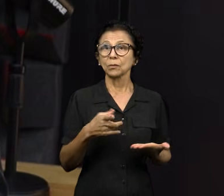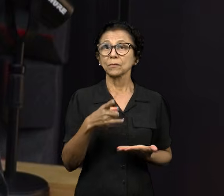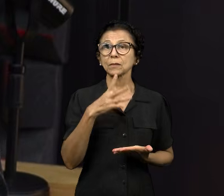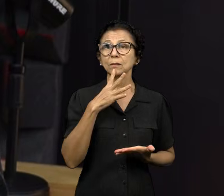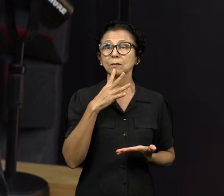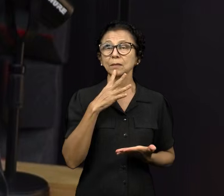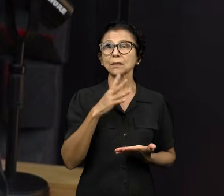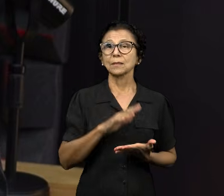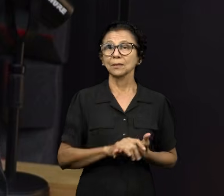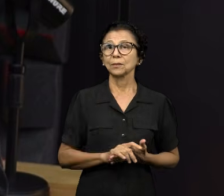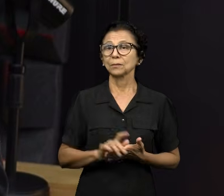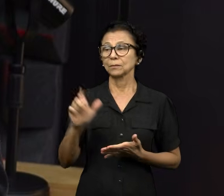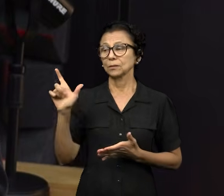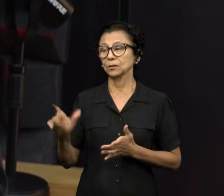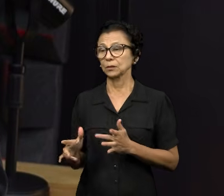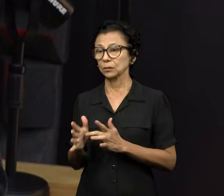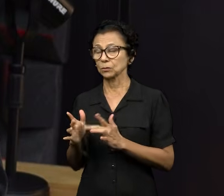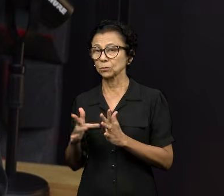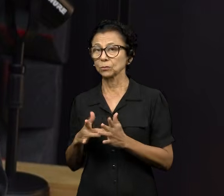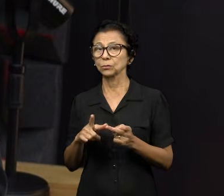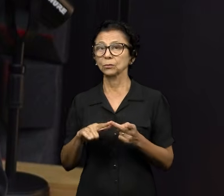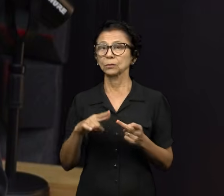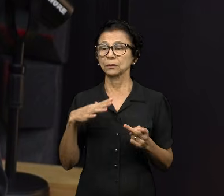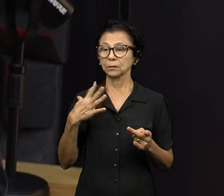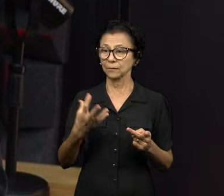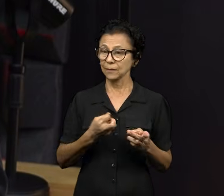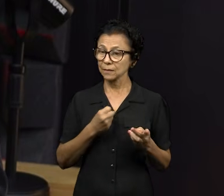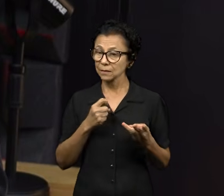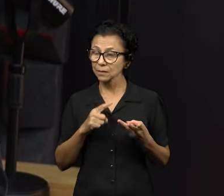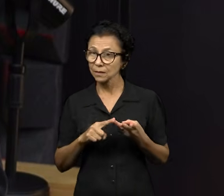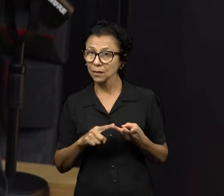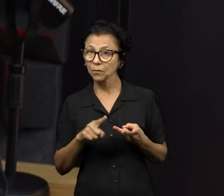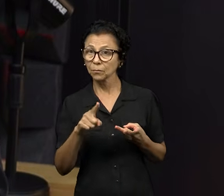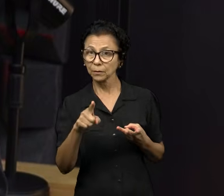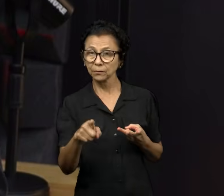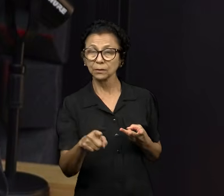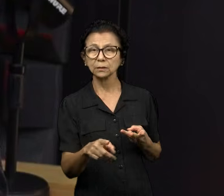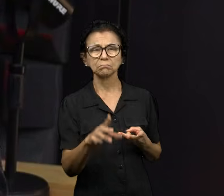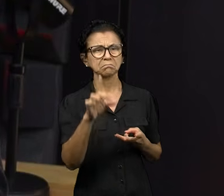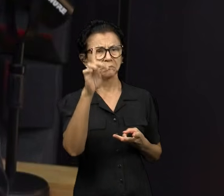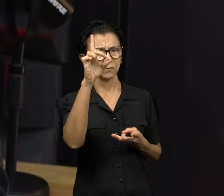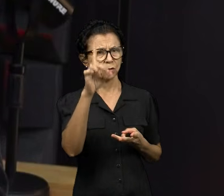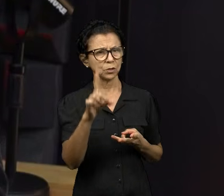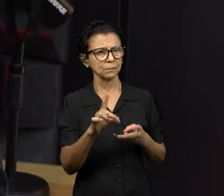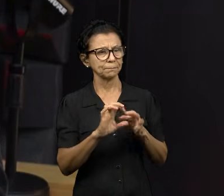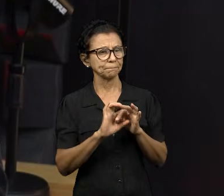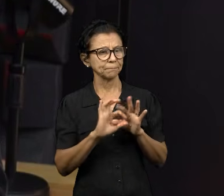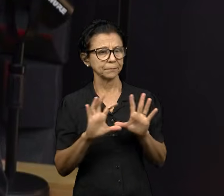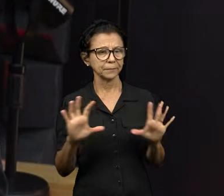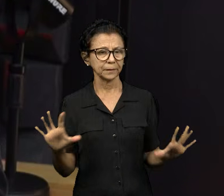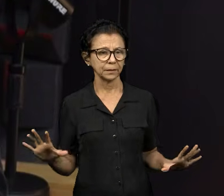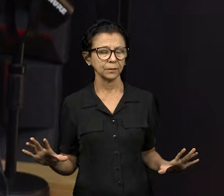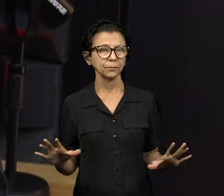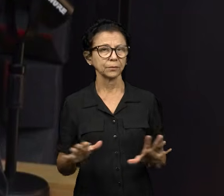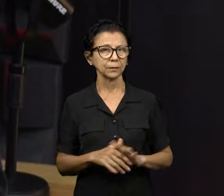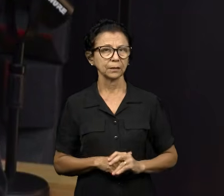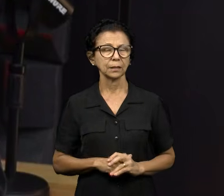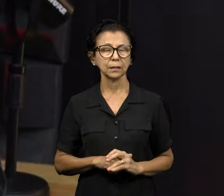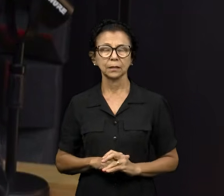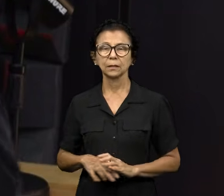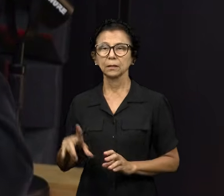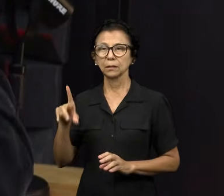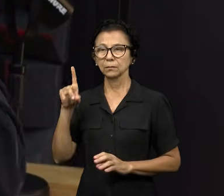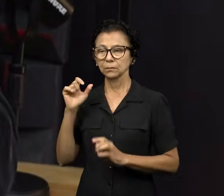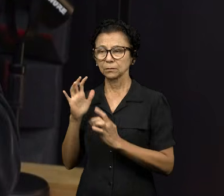da salvação em Jesus e você tem todo o direito, porque Ele conquistou esse direito